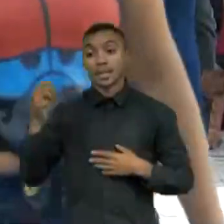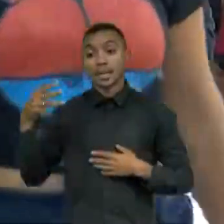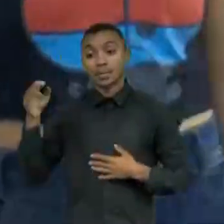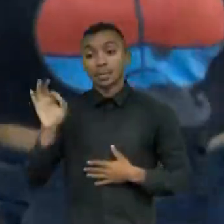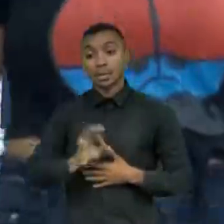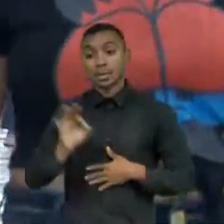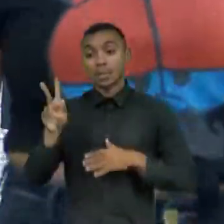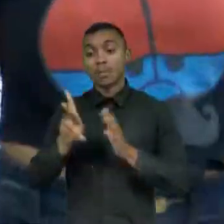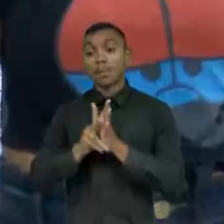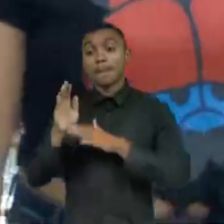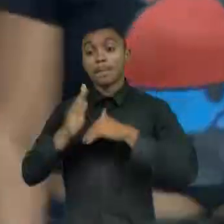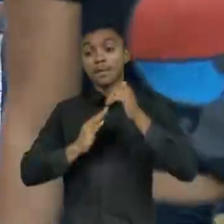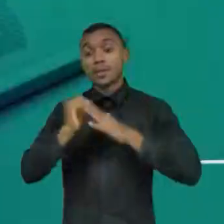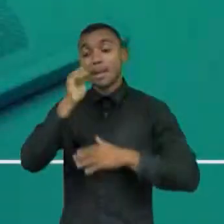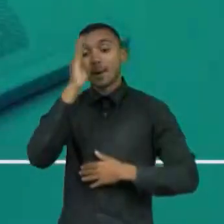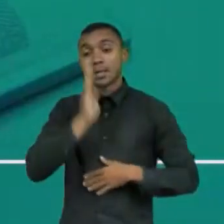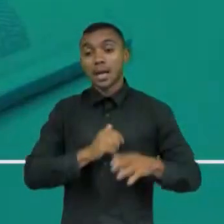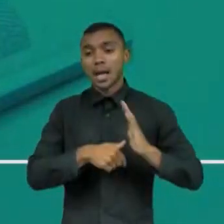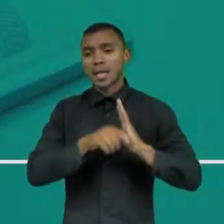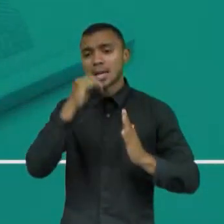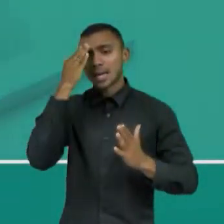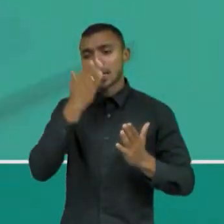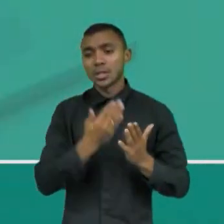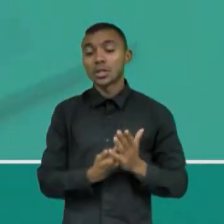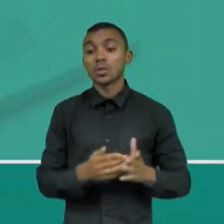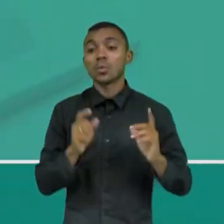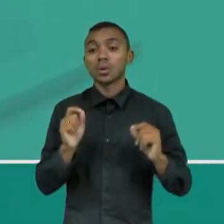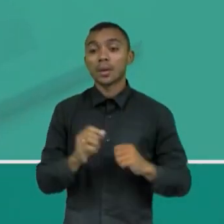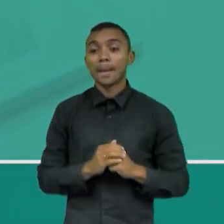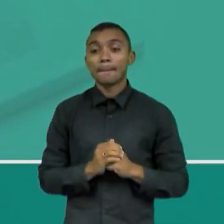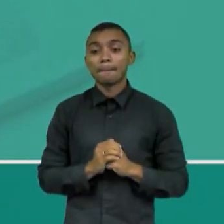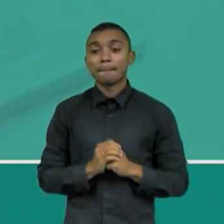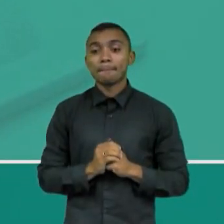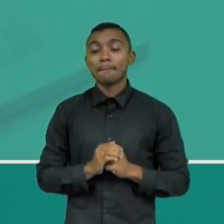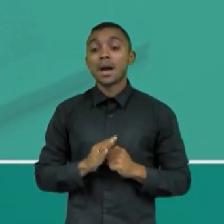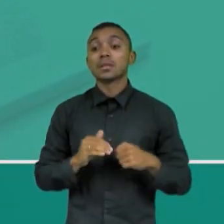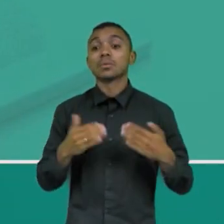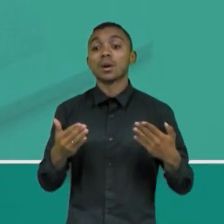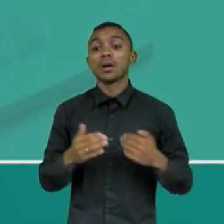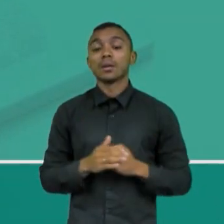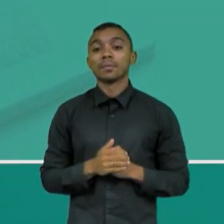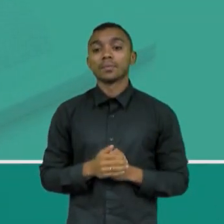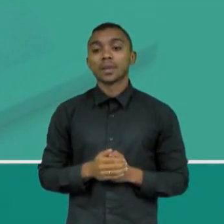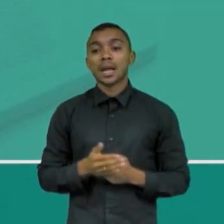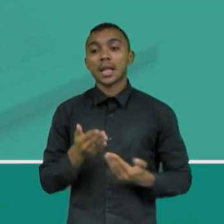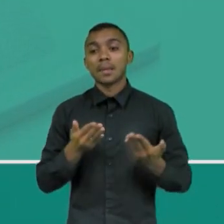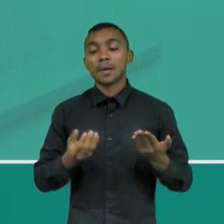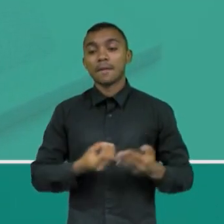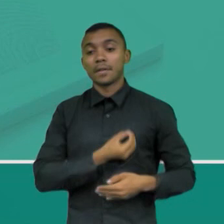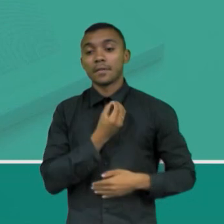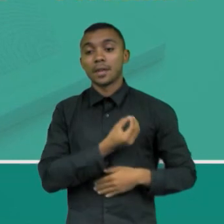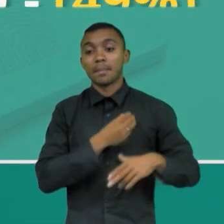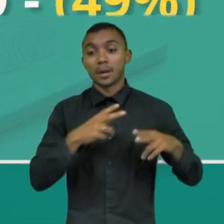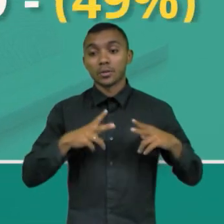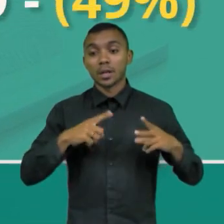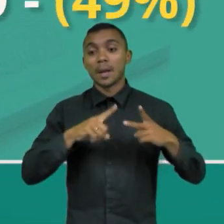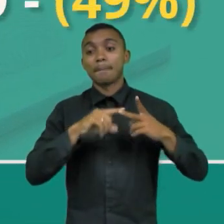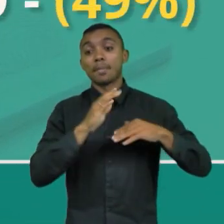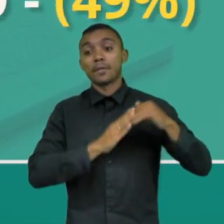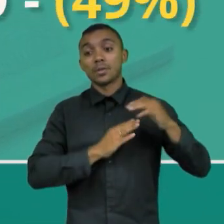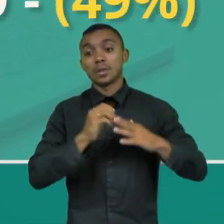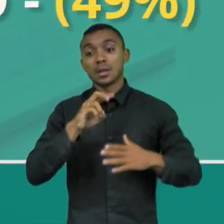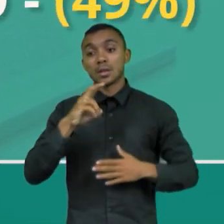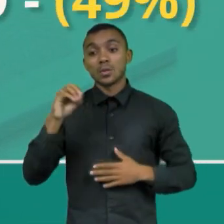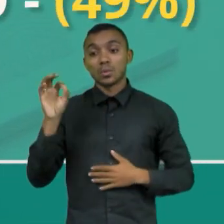profissionais brasileiros consideram. Os motivos mais citados foram equilíbrio entre vida pessoal e profissional, 50%,